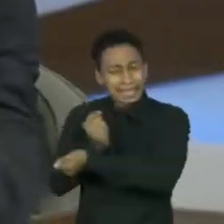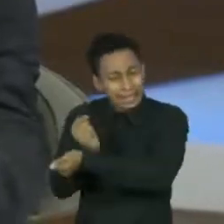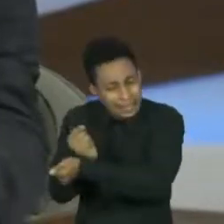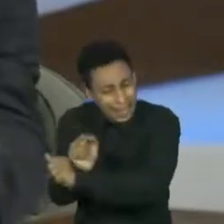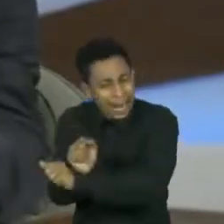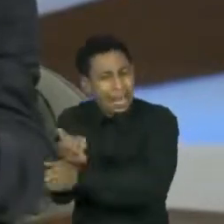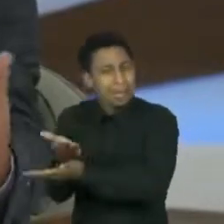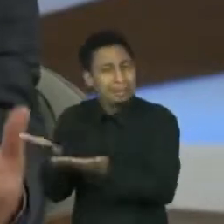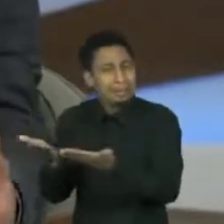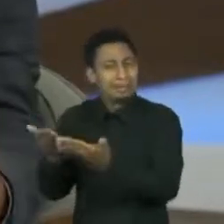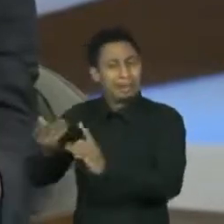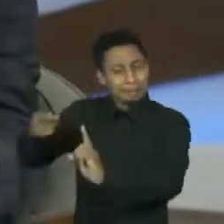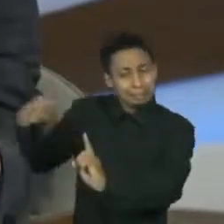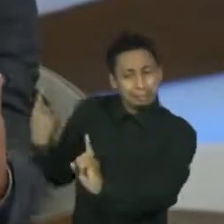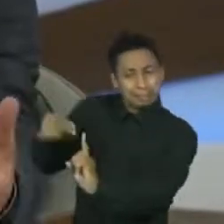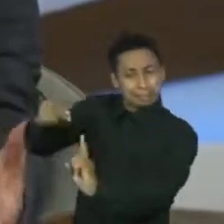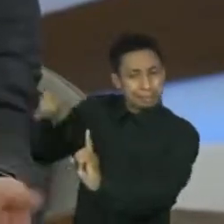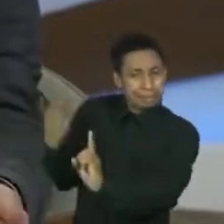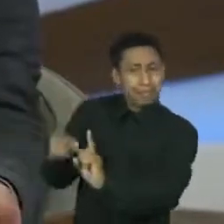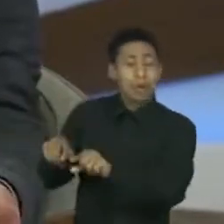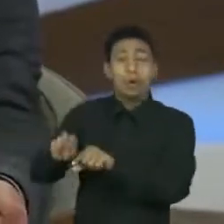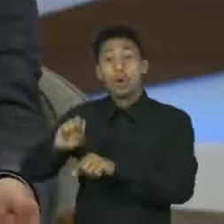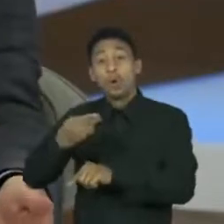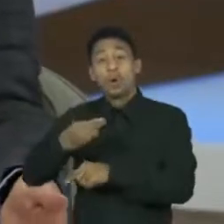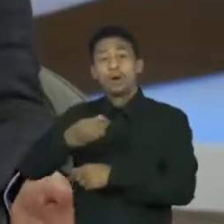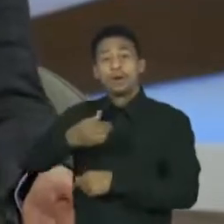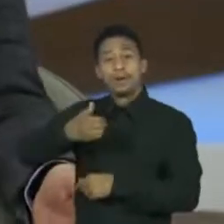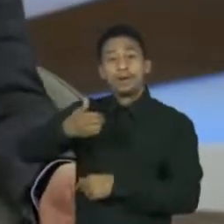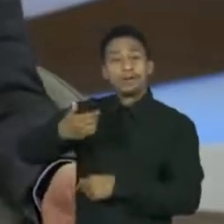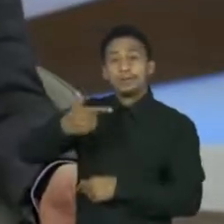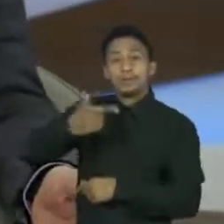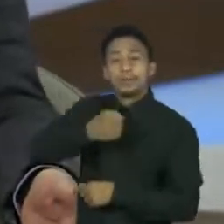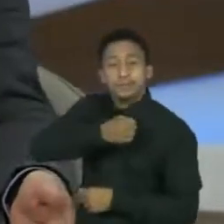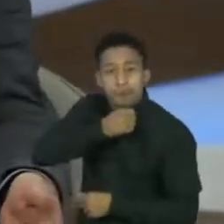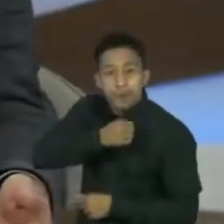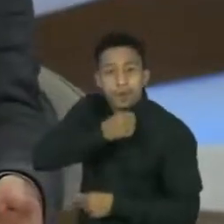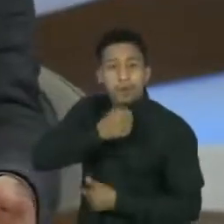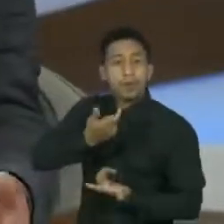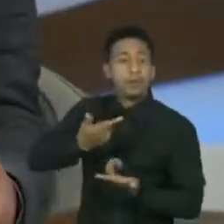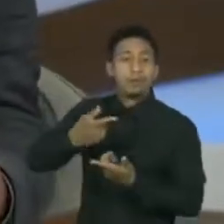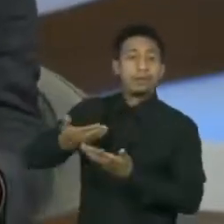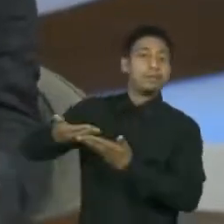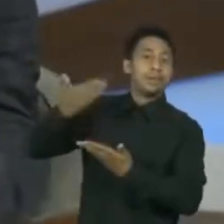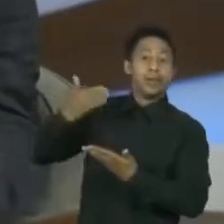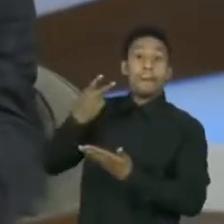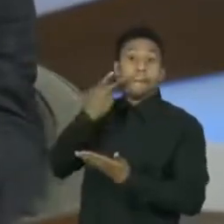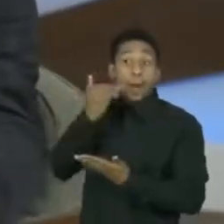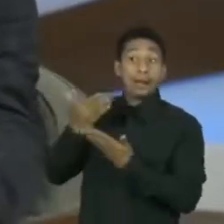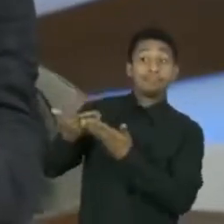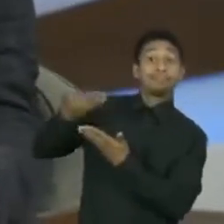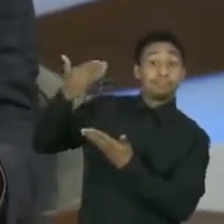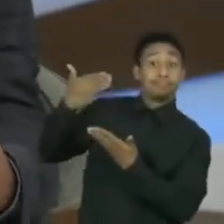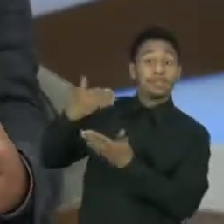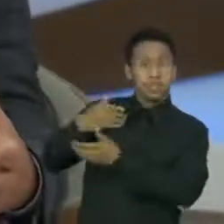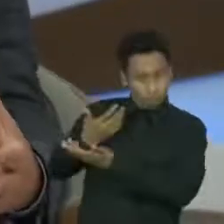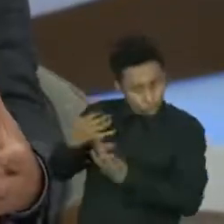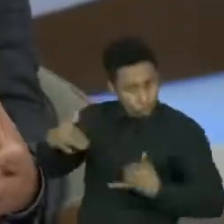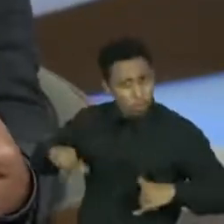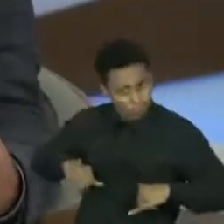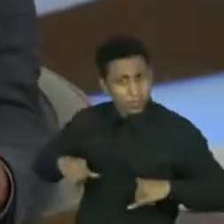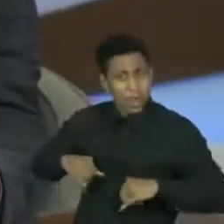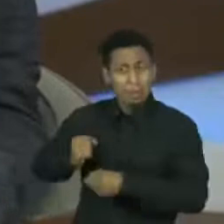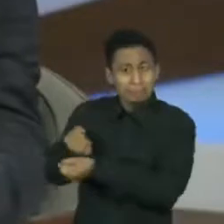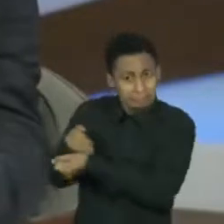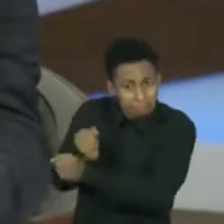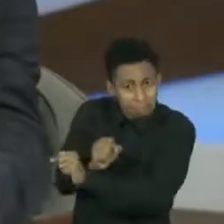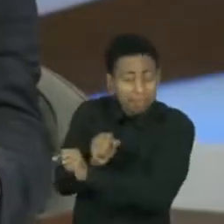ou que foi vivida pelos bisavós pelos avós pelos pais é e daí essa